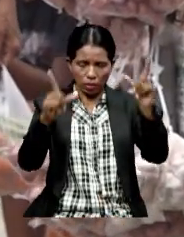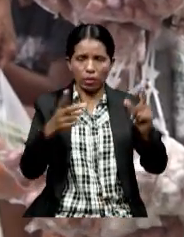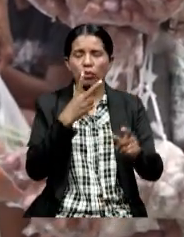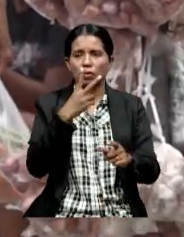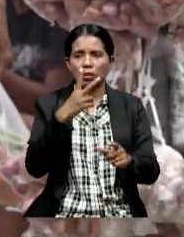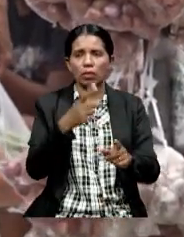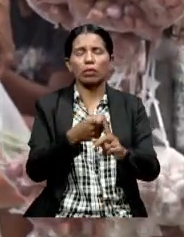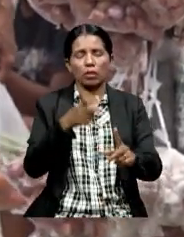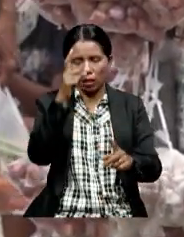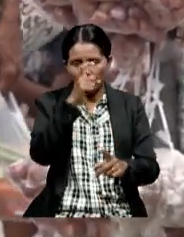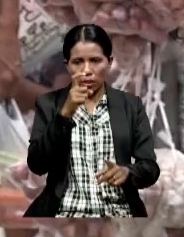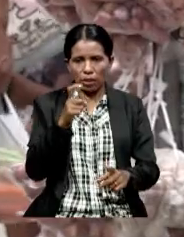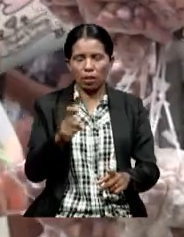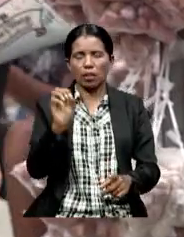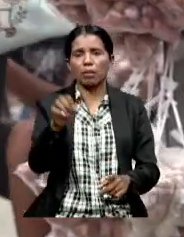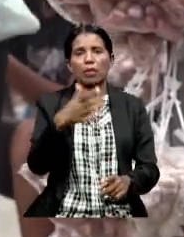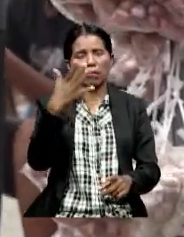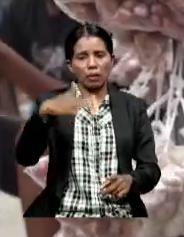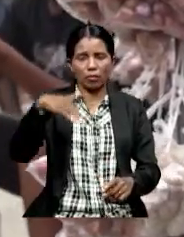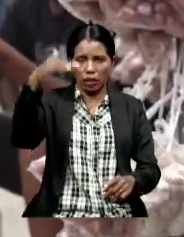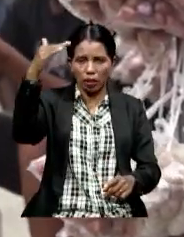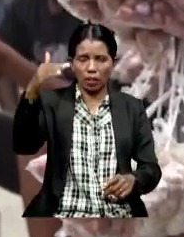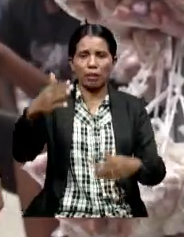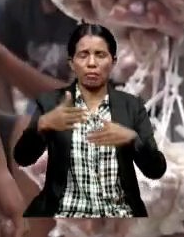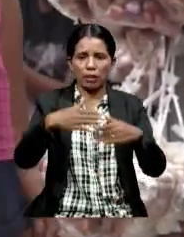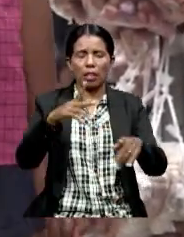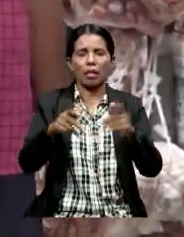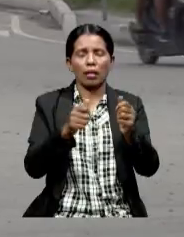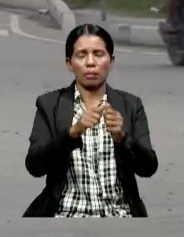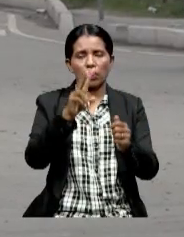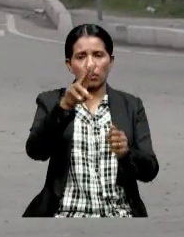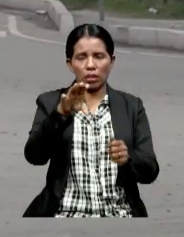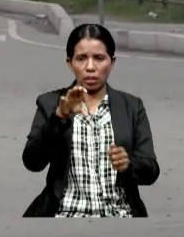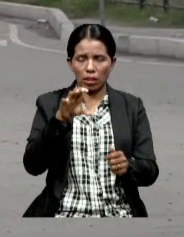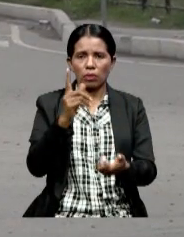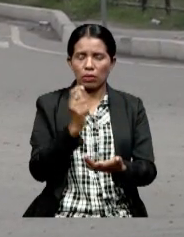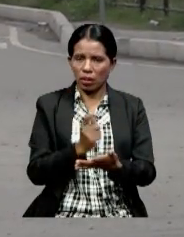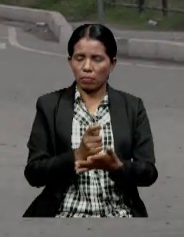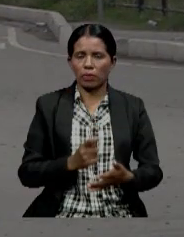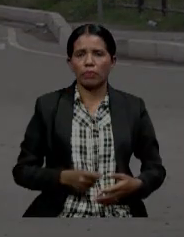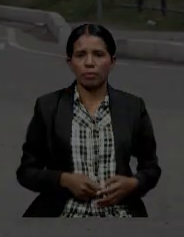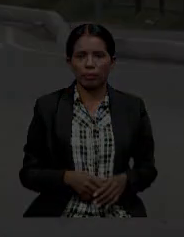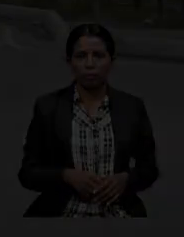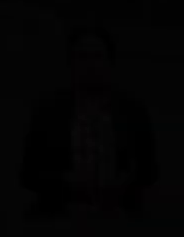keda susi idade sa nulo resin lima baleten, besik e marihun atus ruang. Lamberto da Silva, GMN.